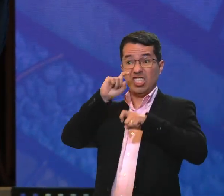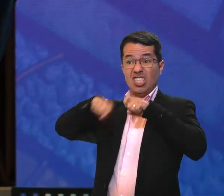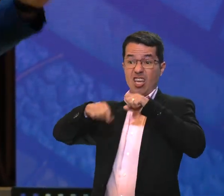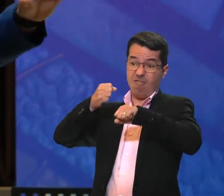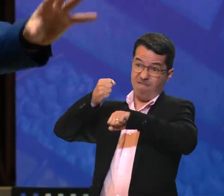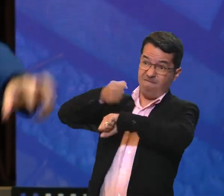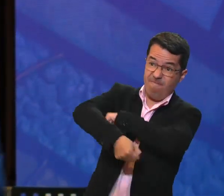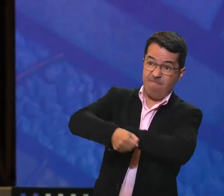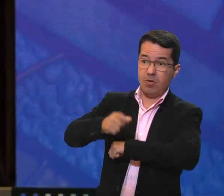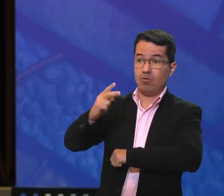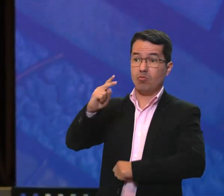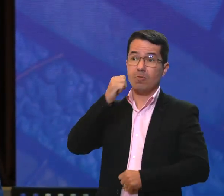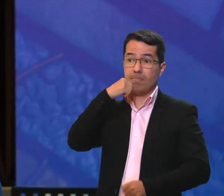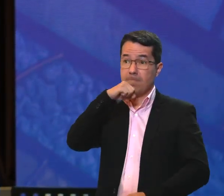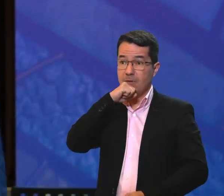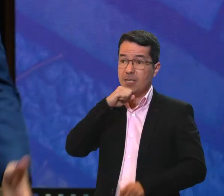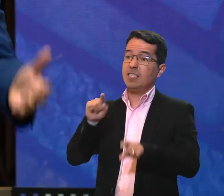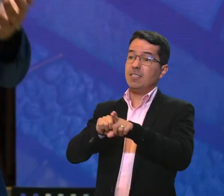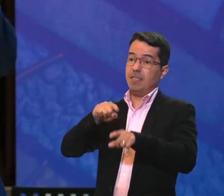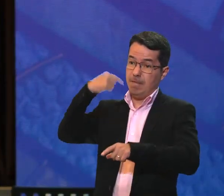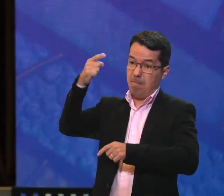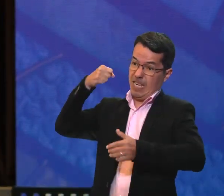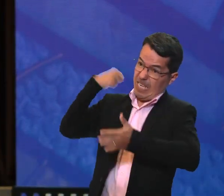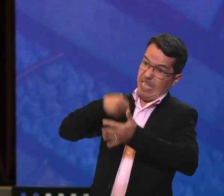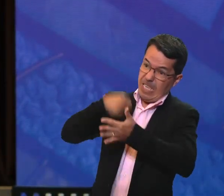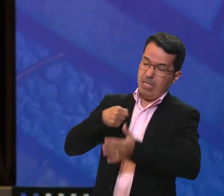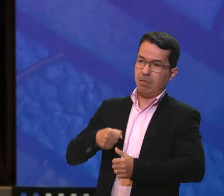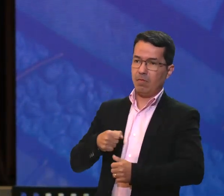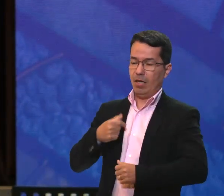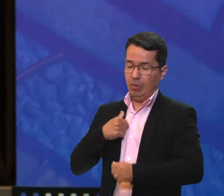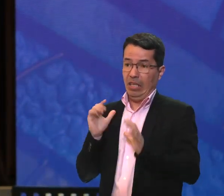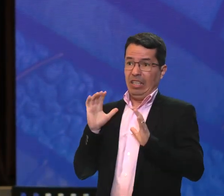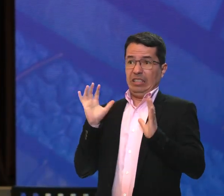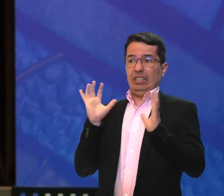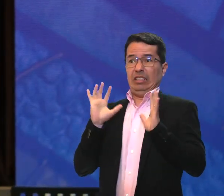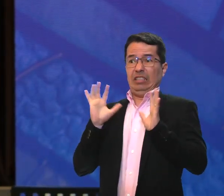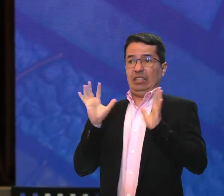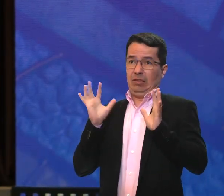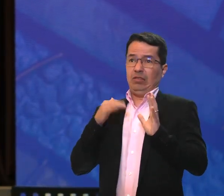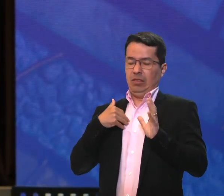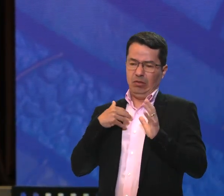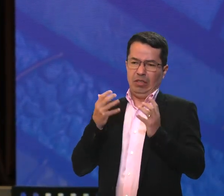vamos espancá-la também. Ela então não resistiu.